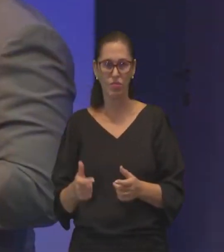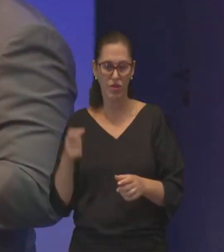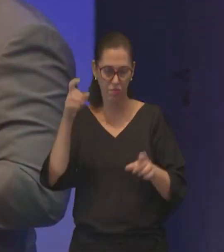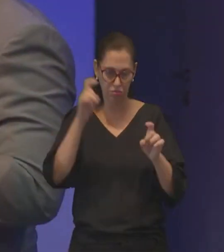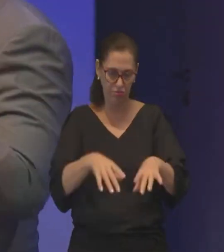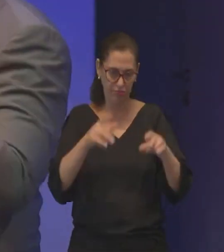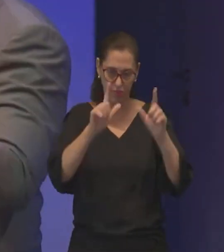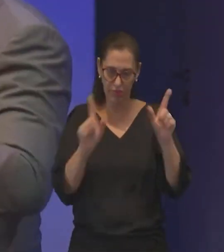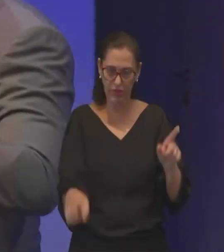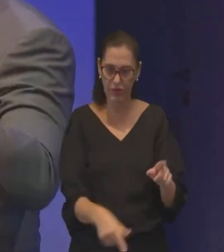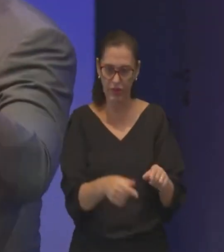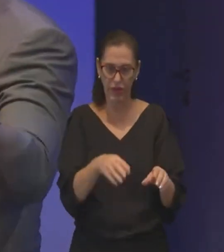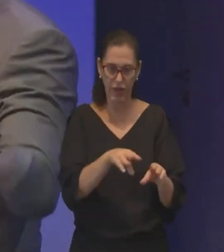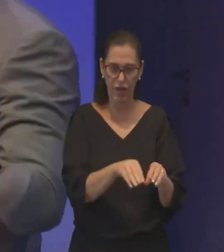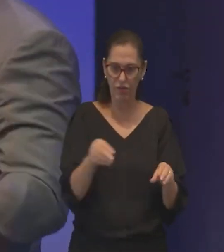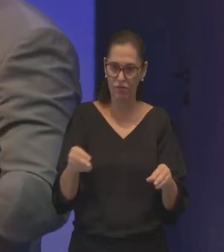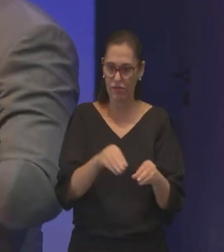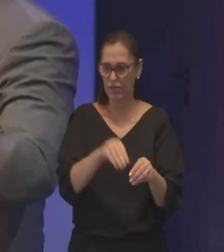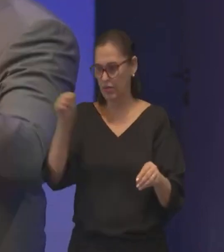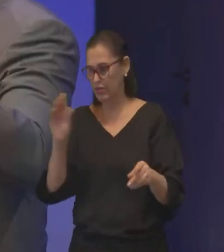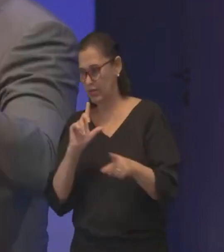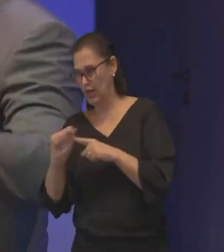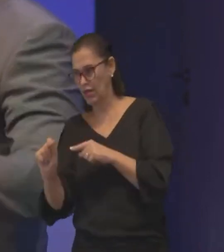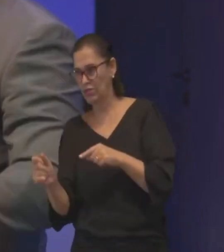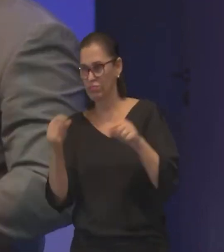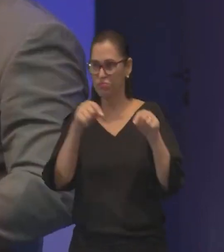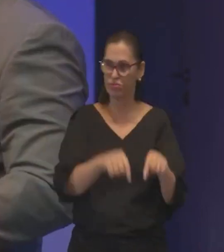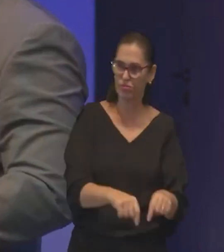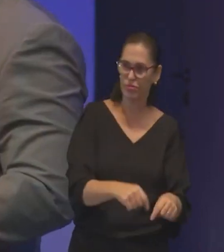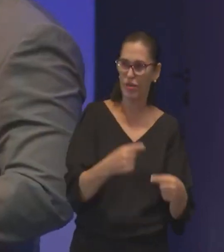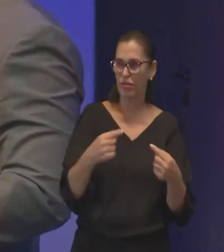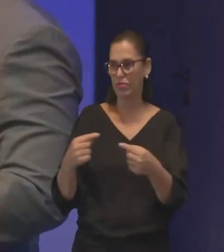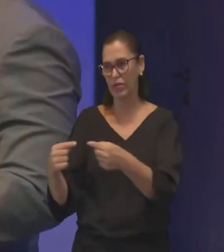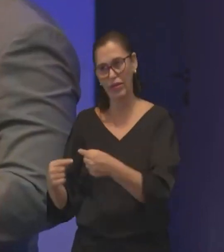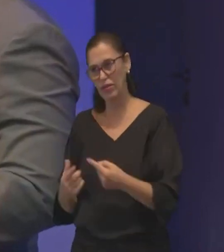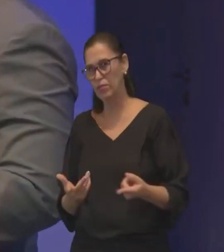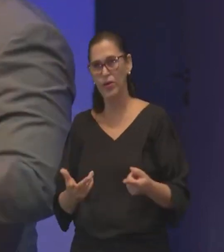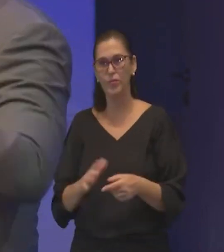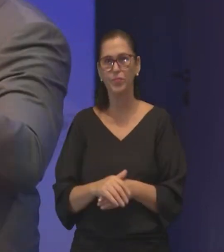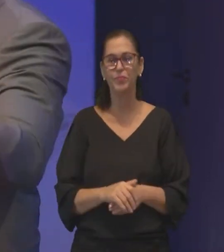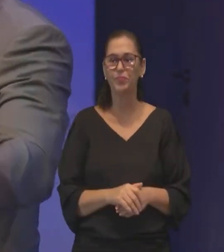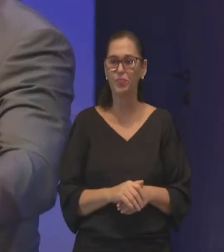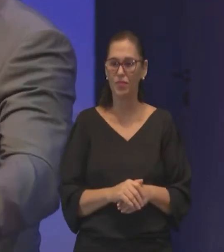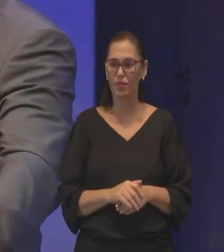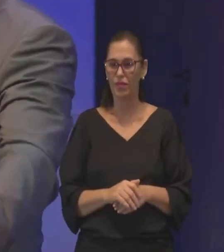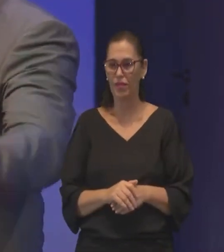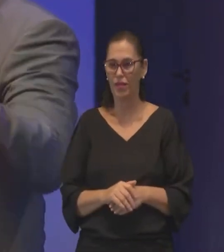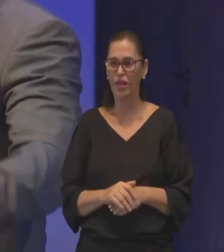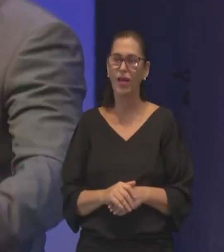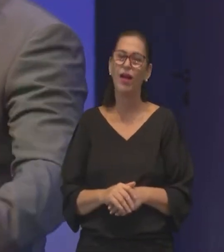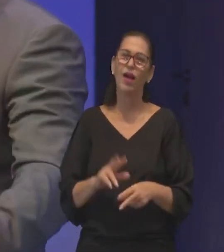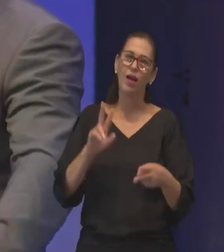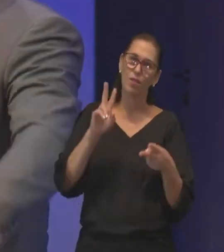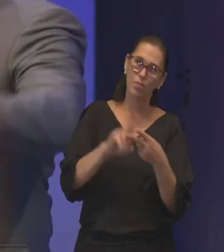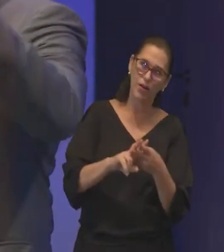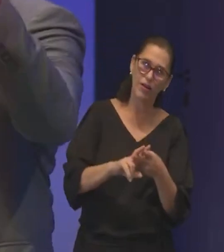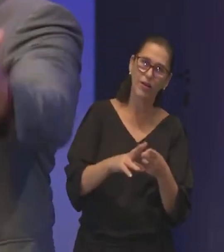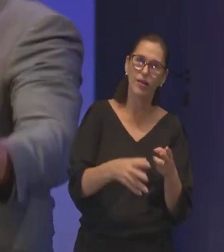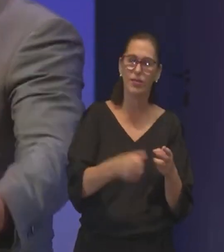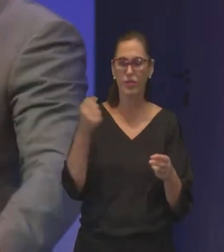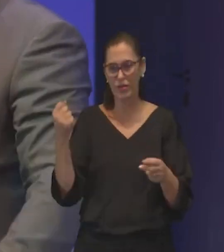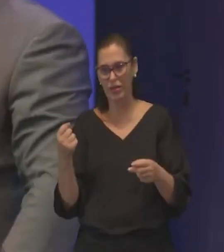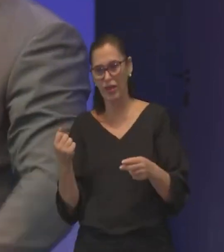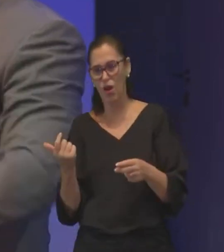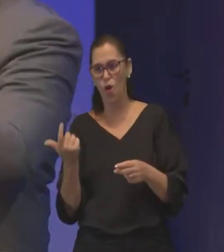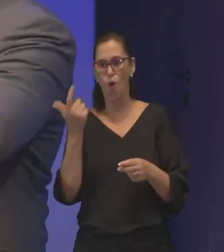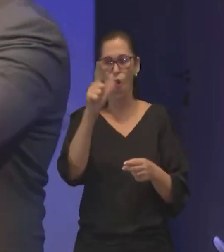Ele sai de um buraco, entra no buraco. E Deus sempre tira José do buraco. Ele cai na masmorra e Deus tira da masmorra e leva ele